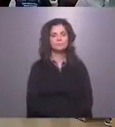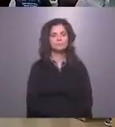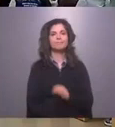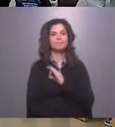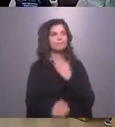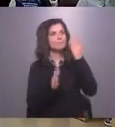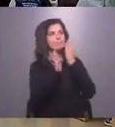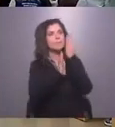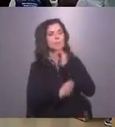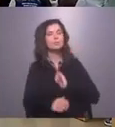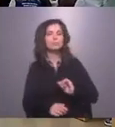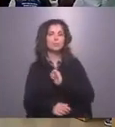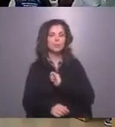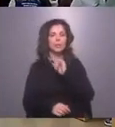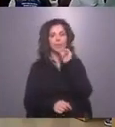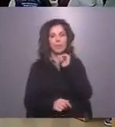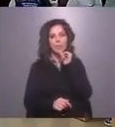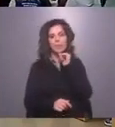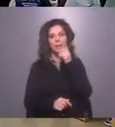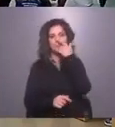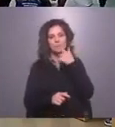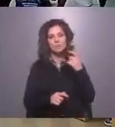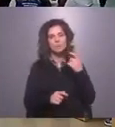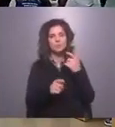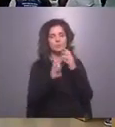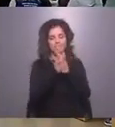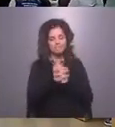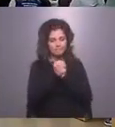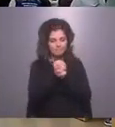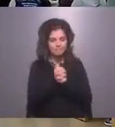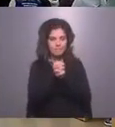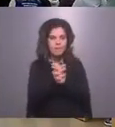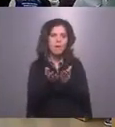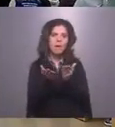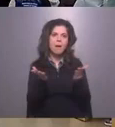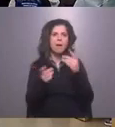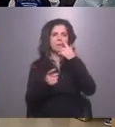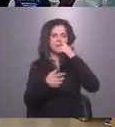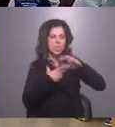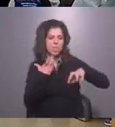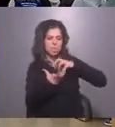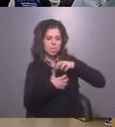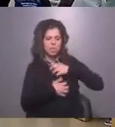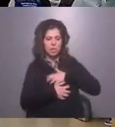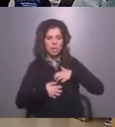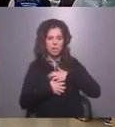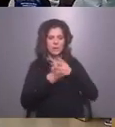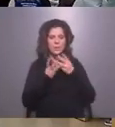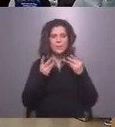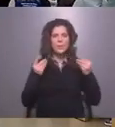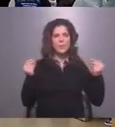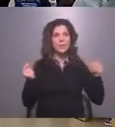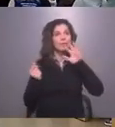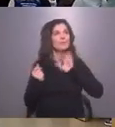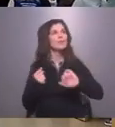Senhor nosso Deus, que ouvis as orações dos vossos servos, afastai as trevas que nos cercam, fazei brilhar a luz do